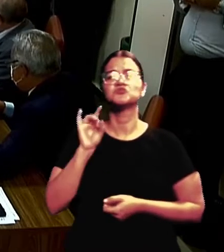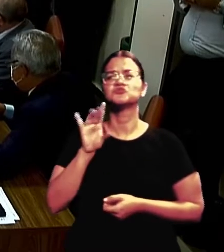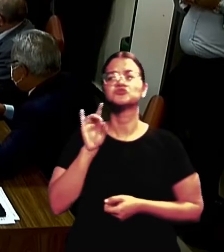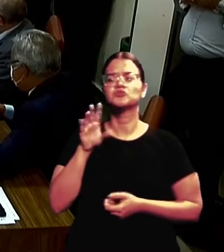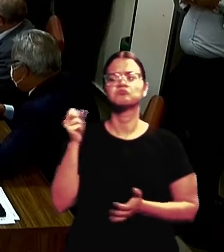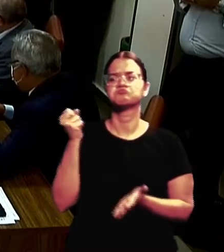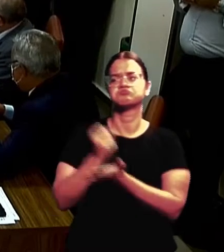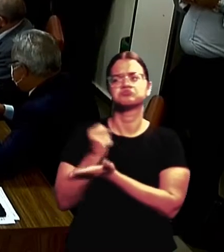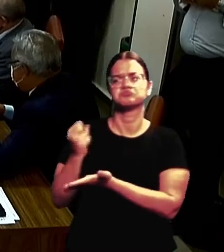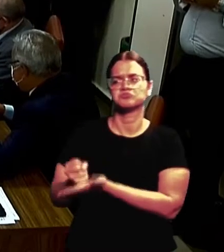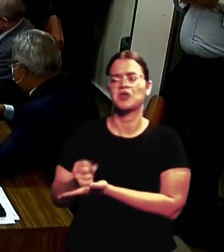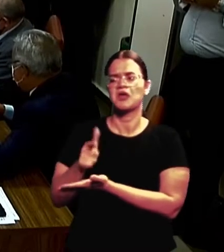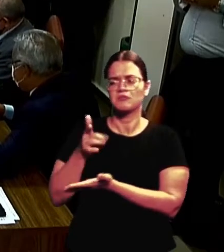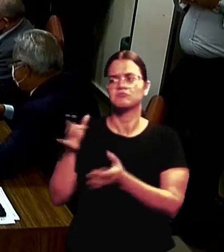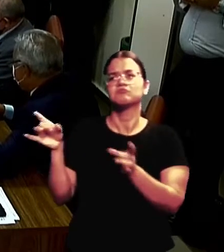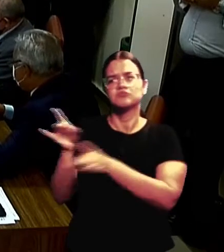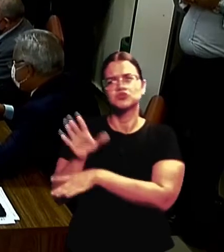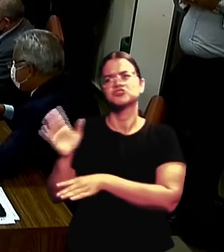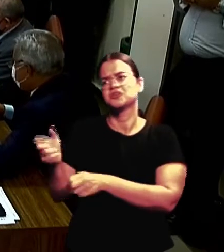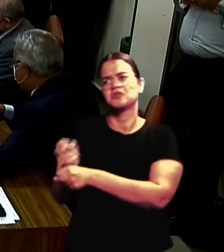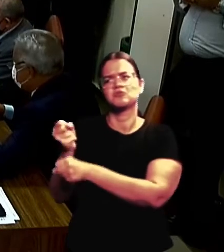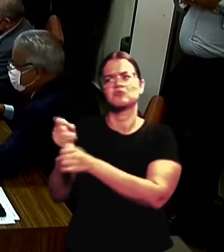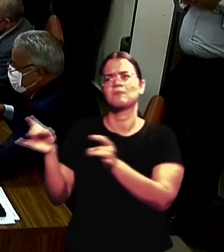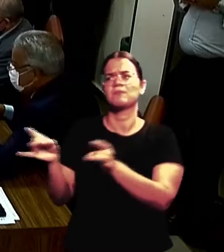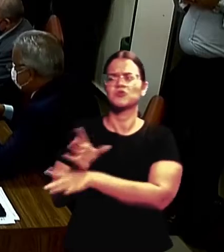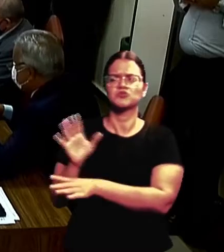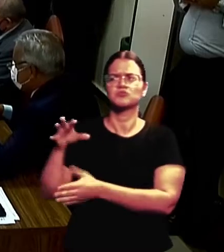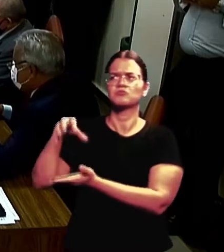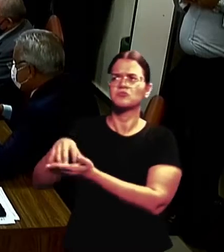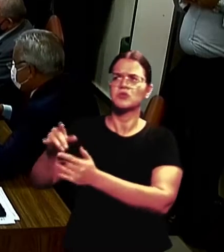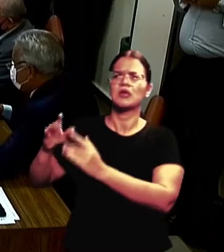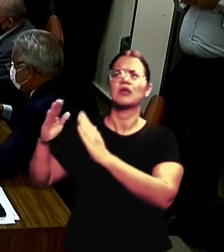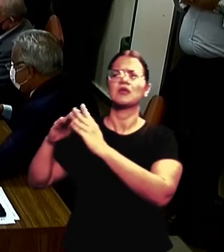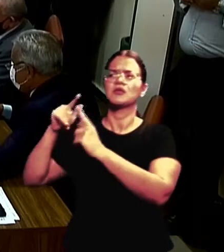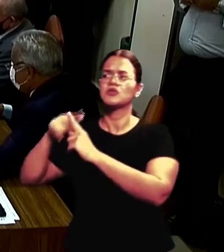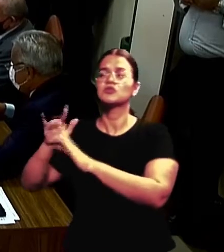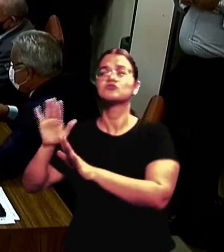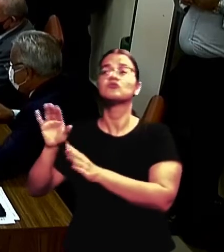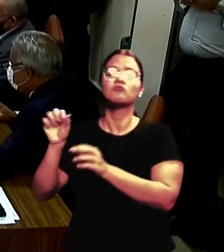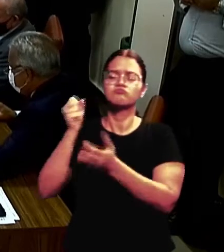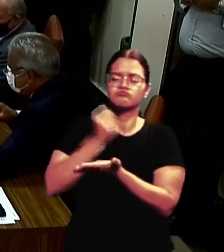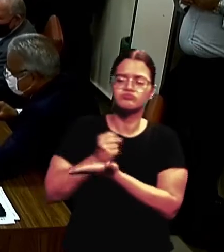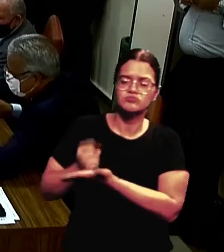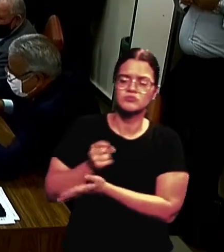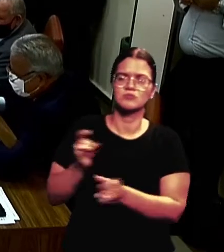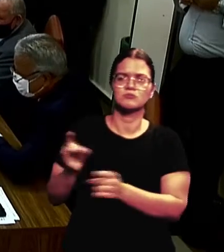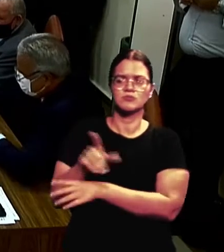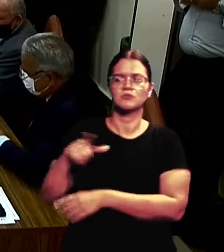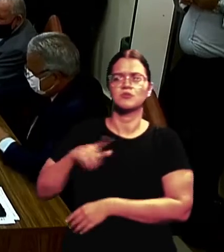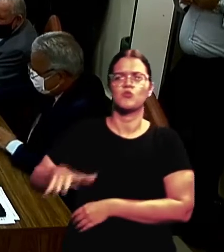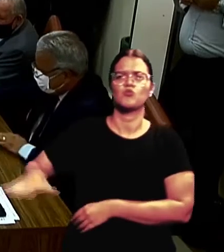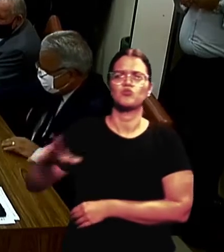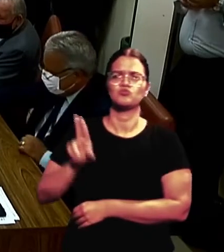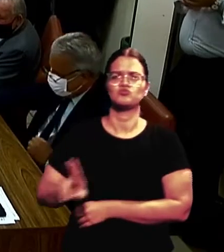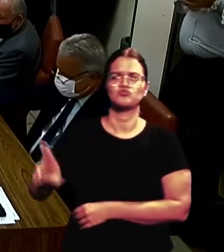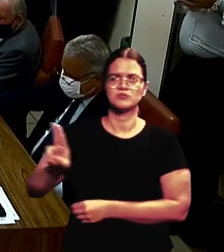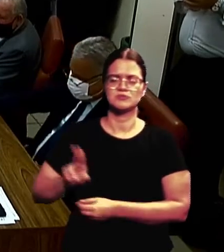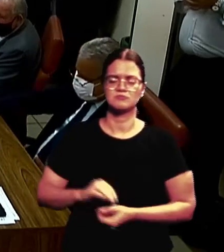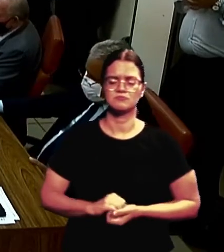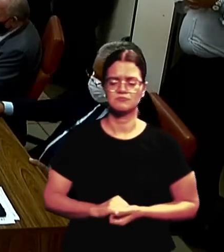É mera regularização de uma área que já está construída, está implantada, está em funcionamento, só está regularizando a questão da área.